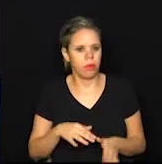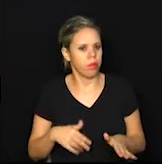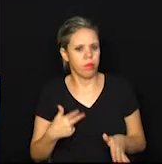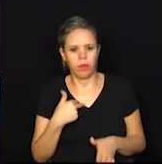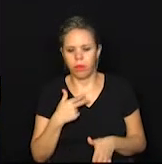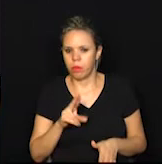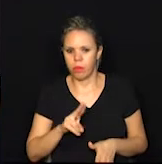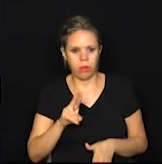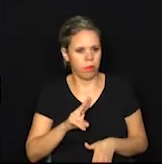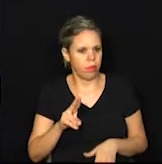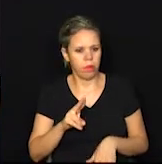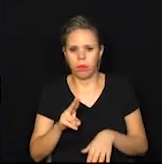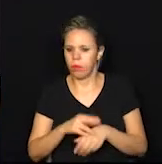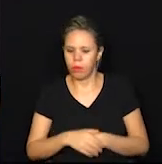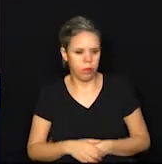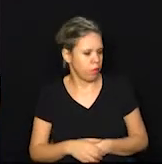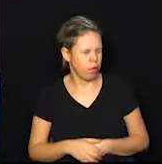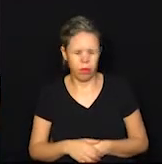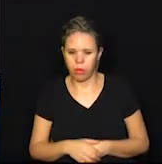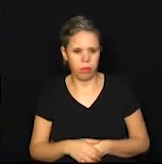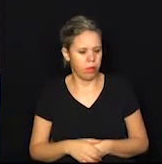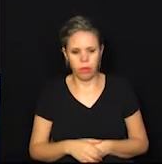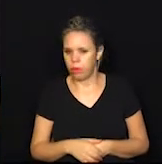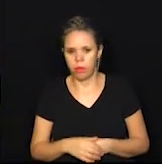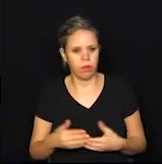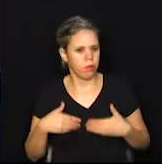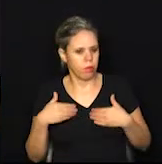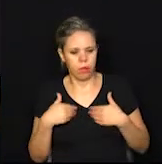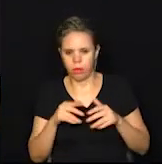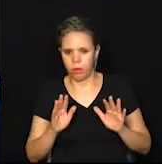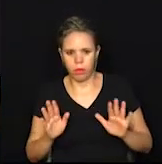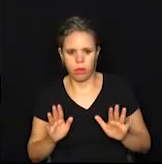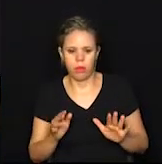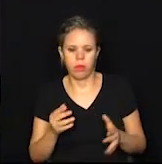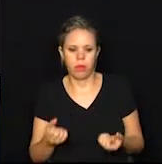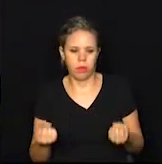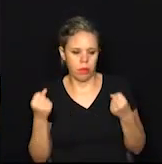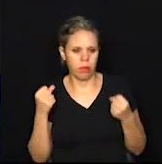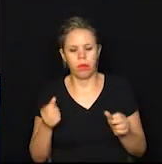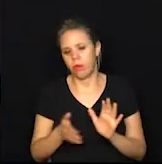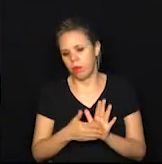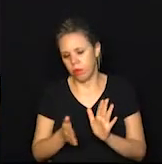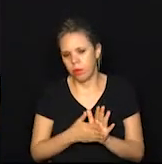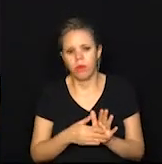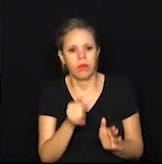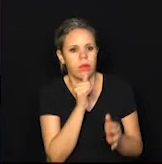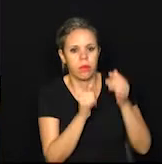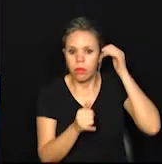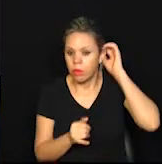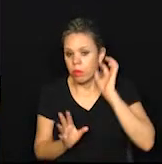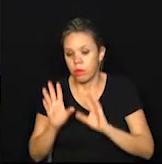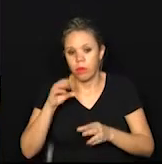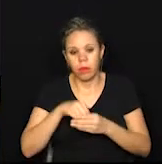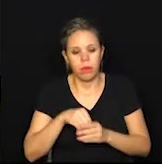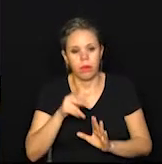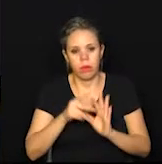ser utilizada de forma recreativa. Então, a gente está propondo, dentro do plano, para que a gente